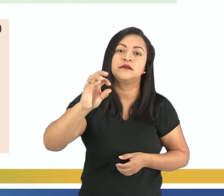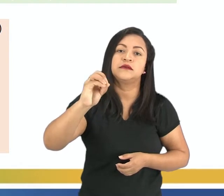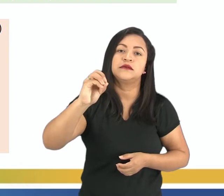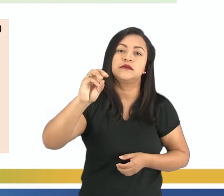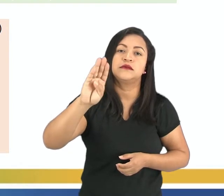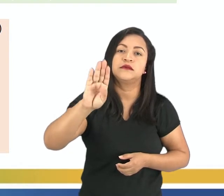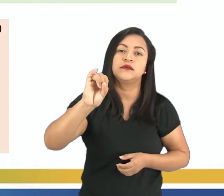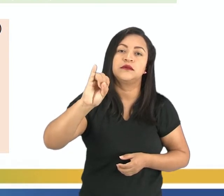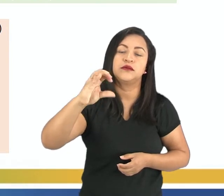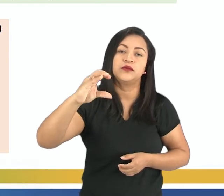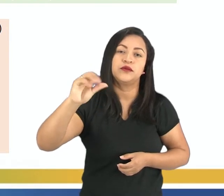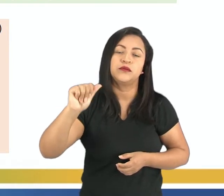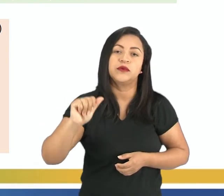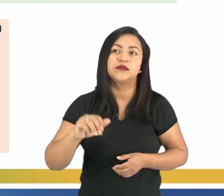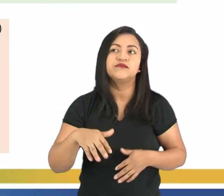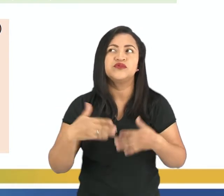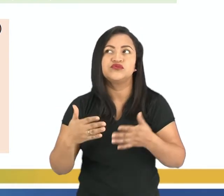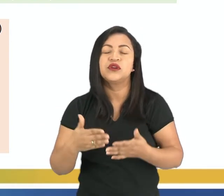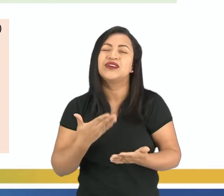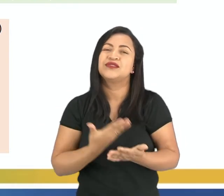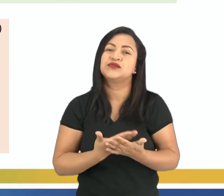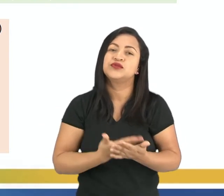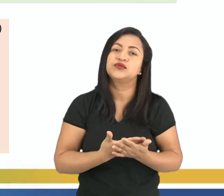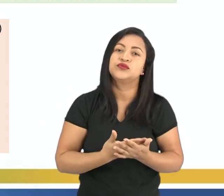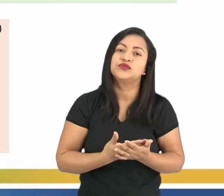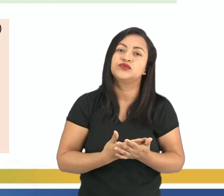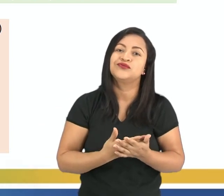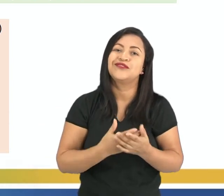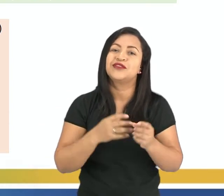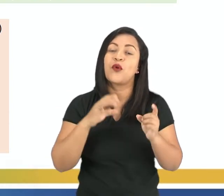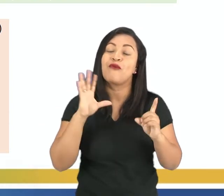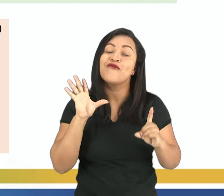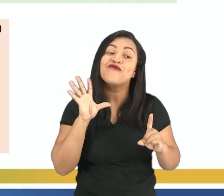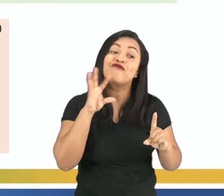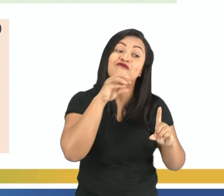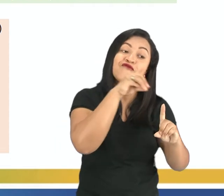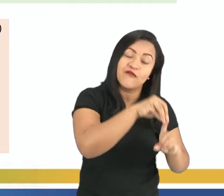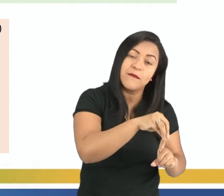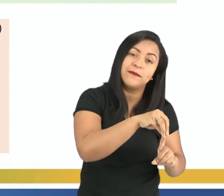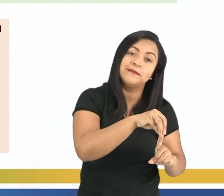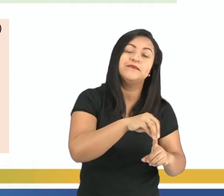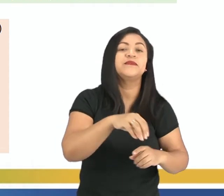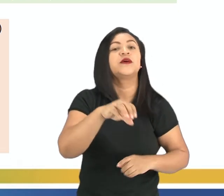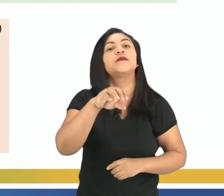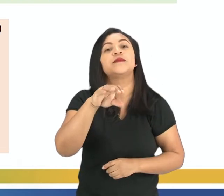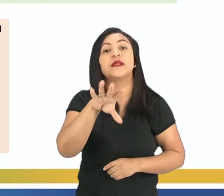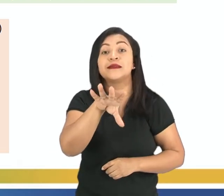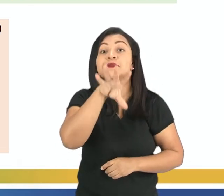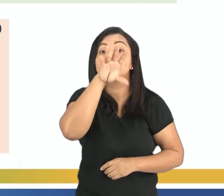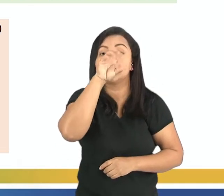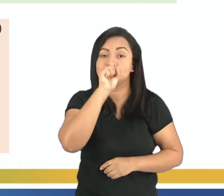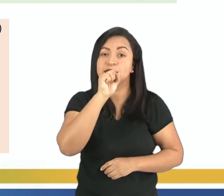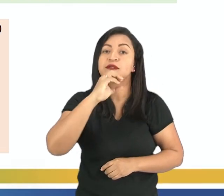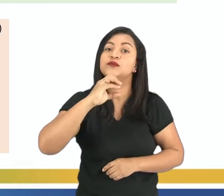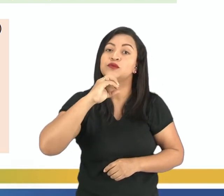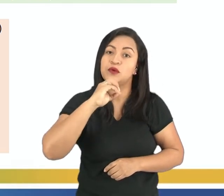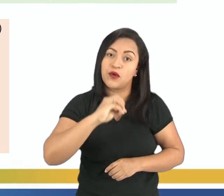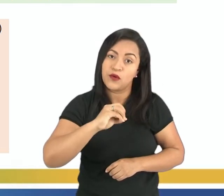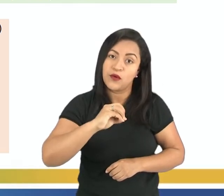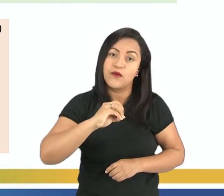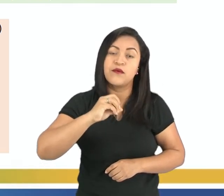gente estuda a respiração com enfoque na respiração aeróbica, tá? Naquela que necessita